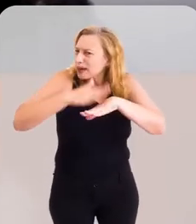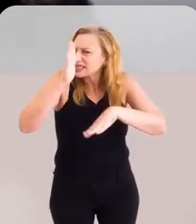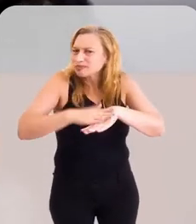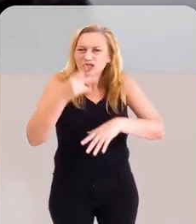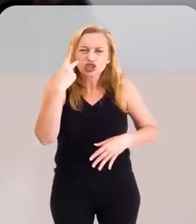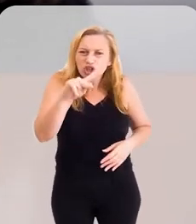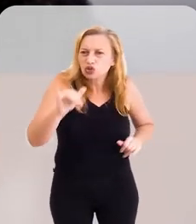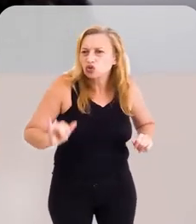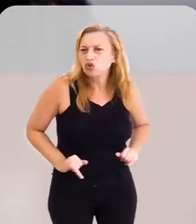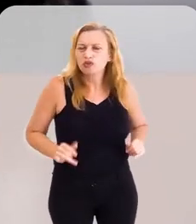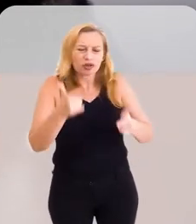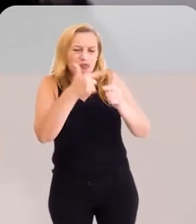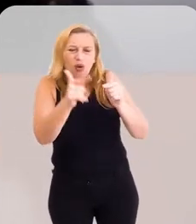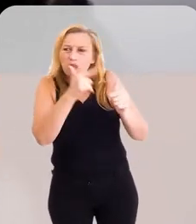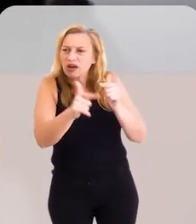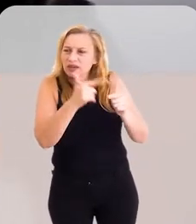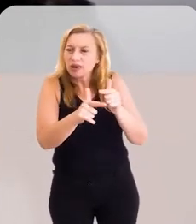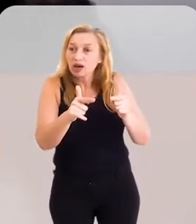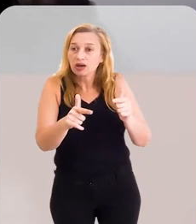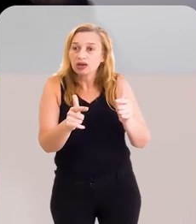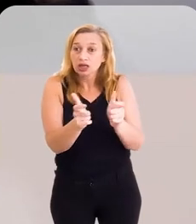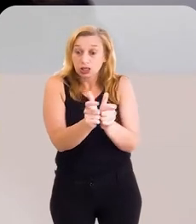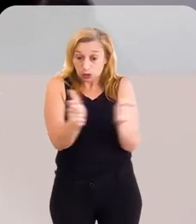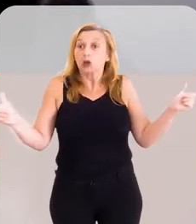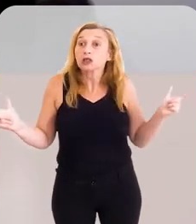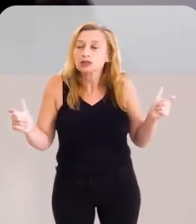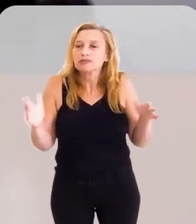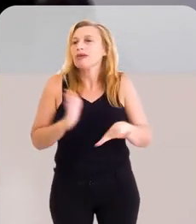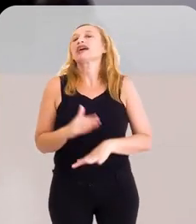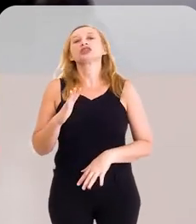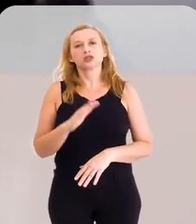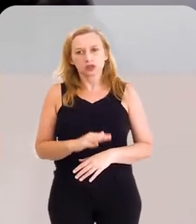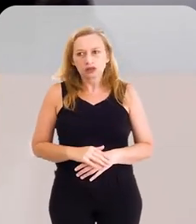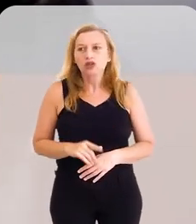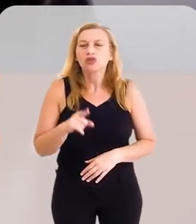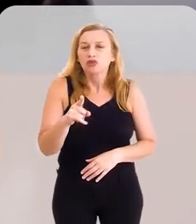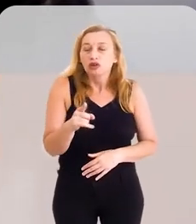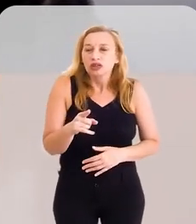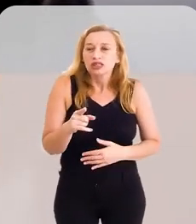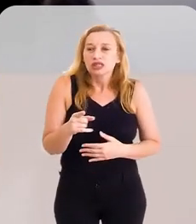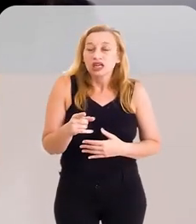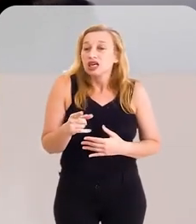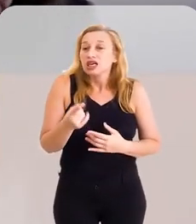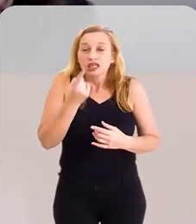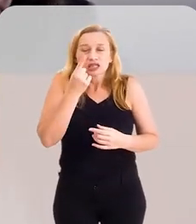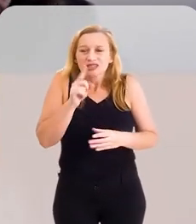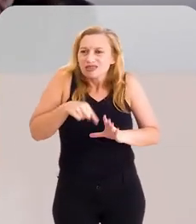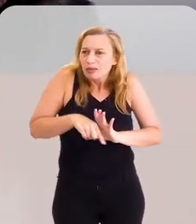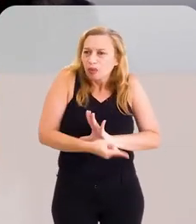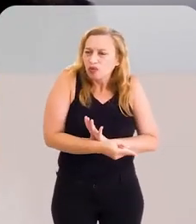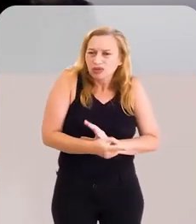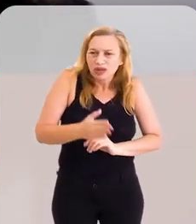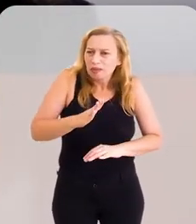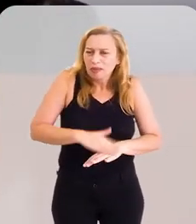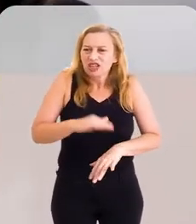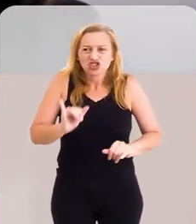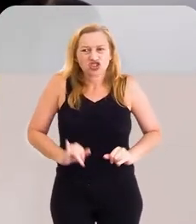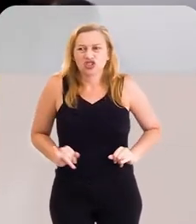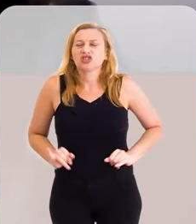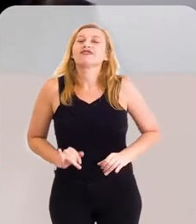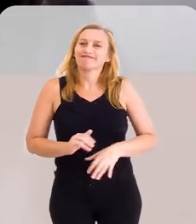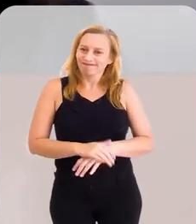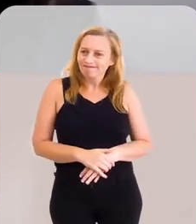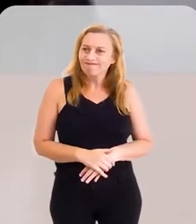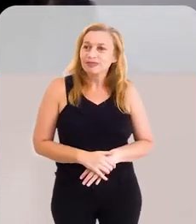você pensa demais na sua dor, no seu problema, ele fica enorme, fica gigantesco. Você se afoga num copo d'água, sabe? Porque você fica